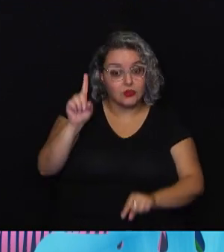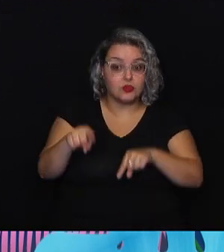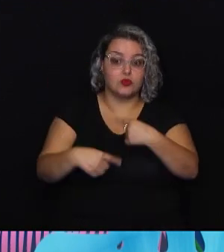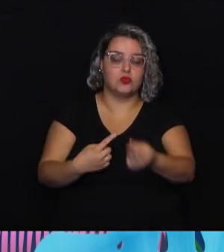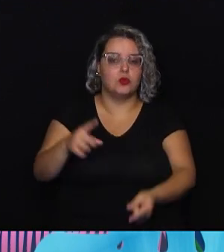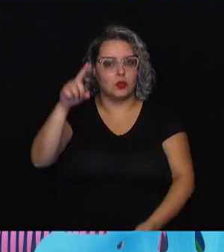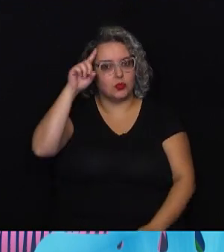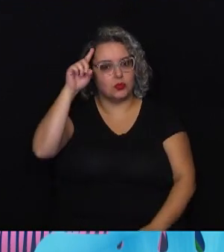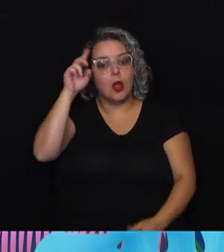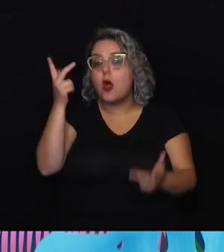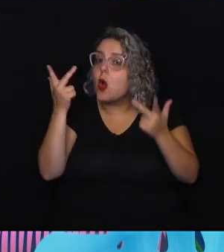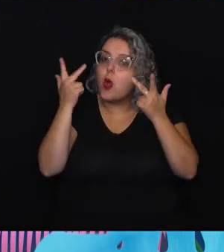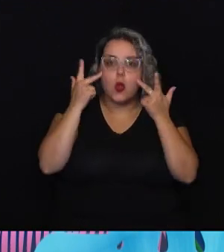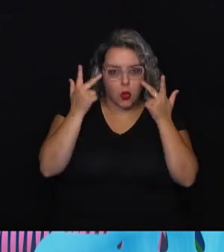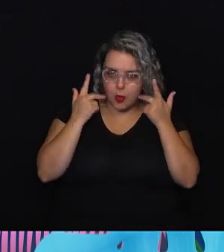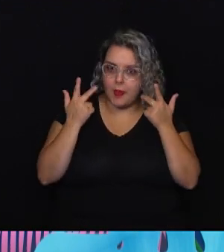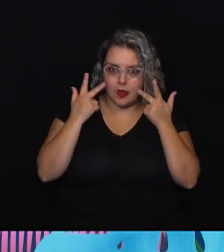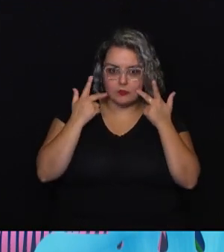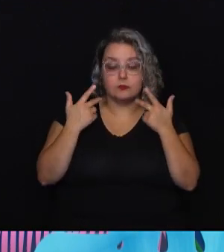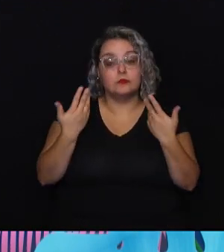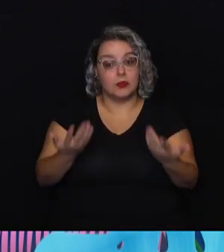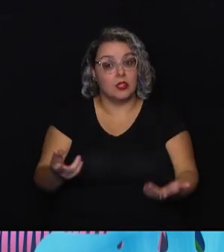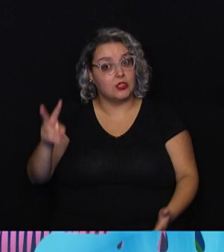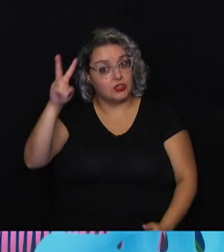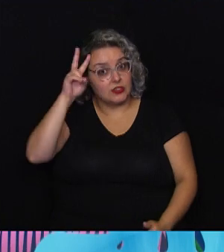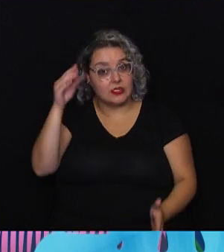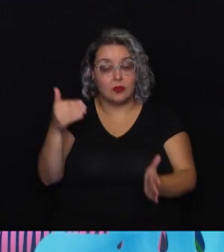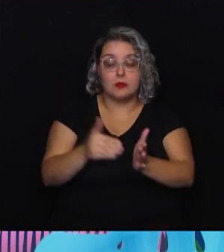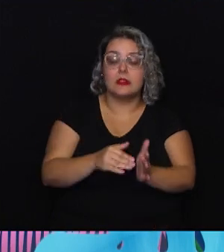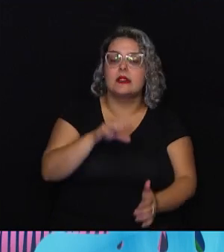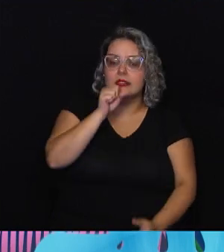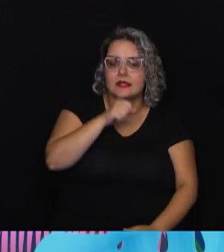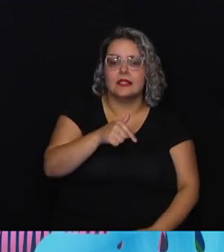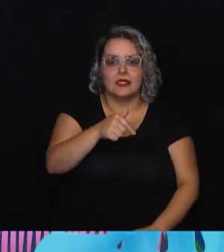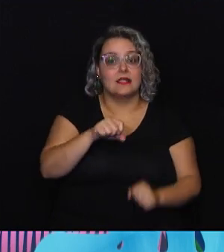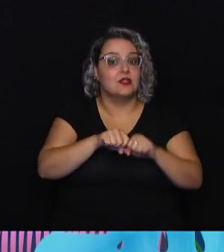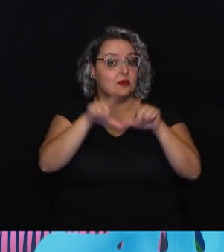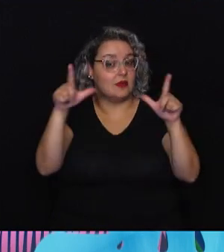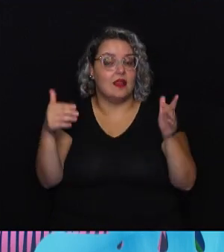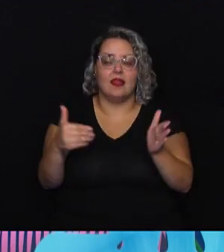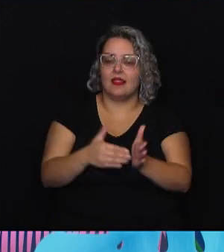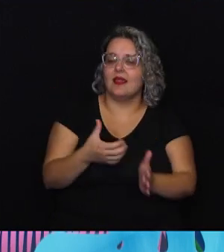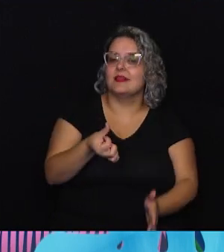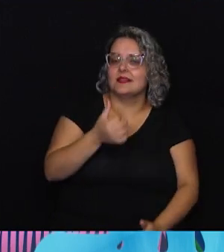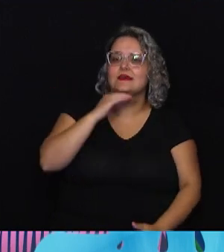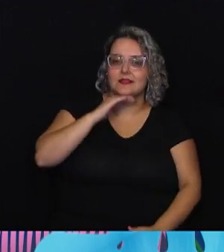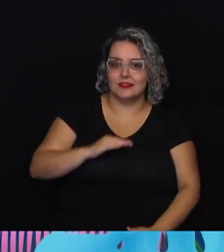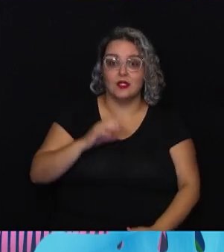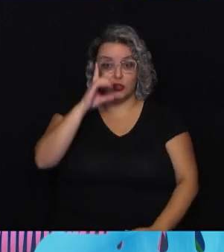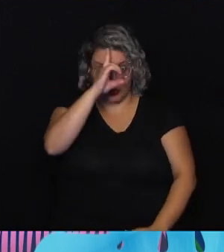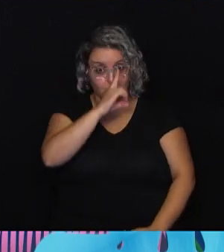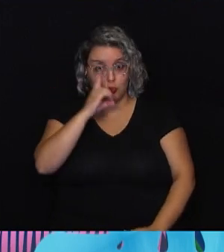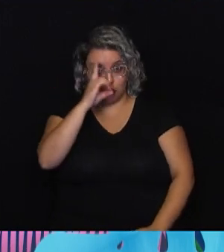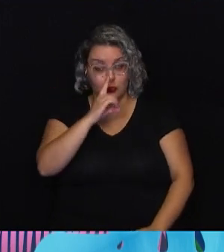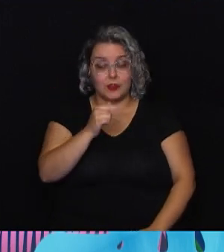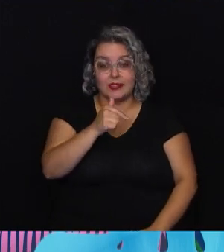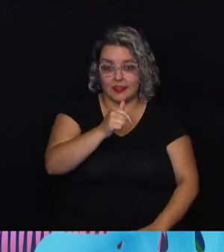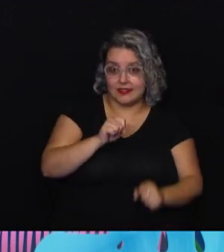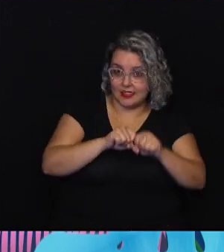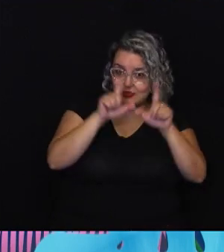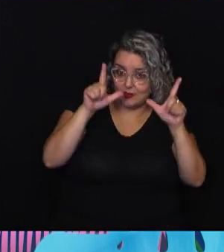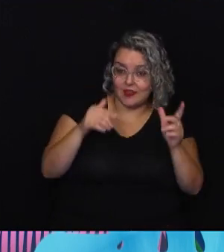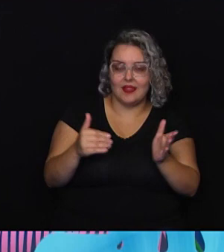dias, segue o horário normal, sendo de segunda a sábado, das 7 da manhã às 6 da tarde e no domingo, das 7 da manhã